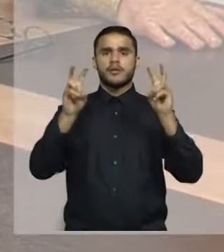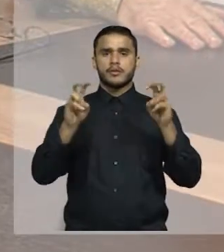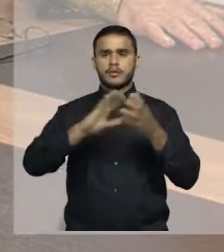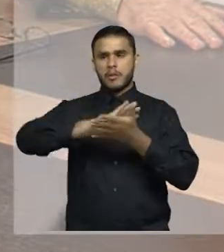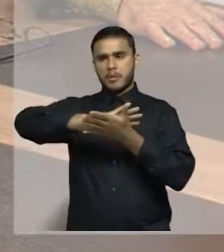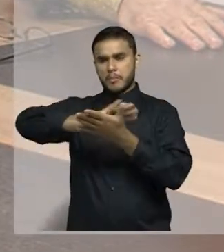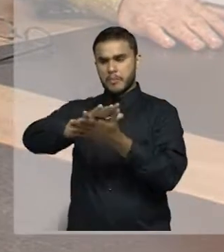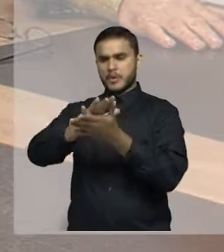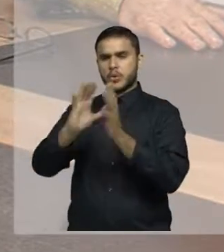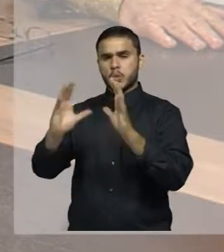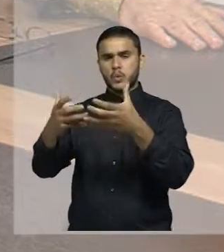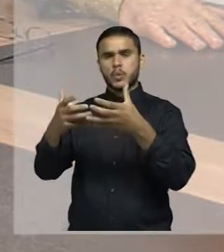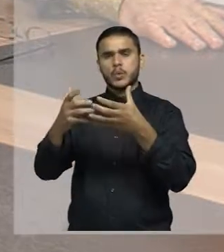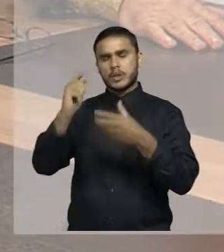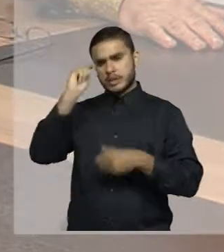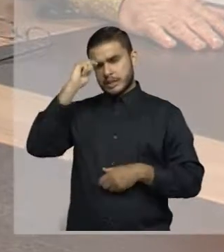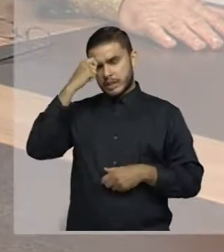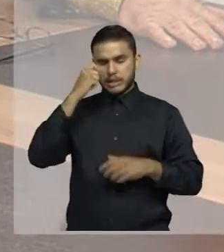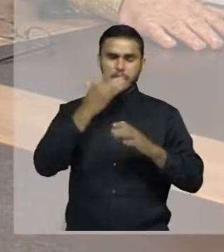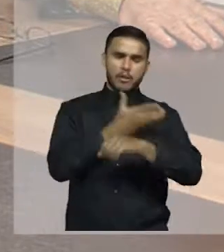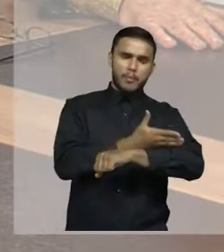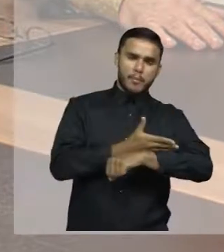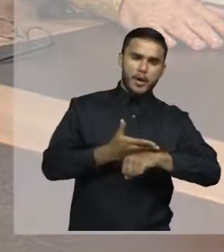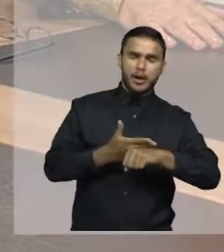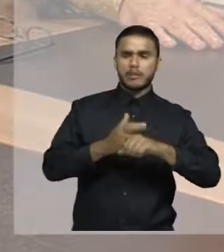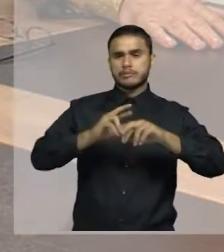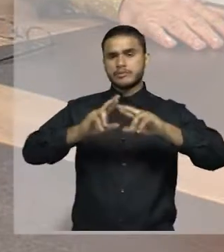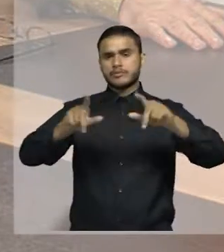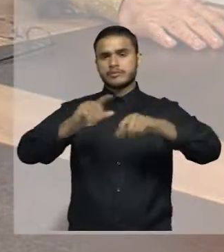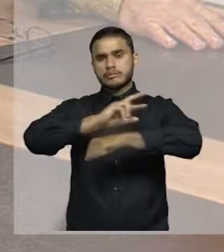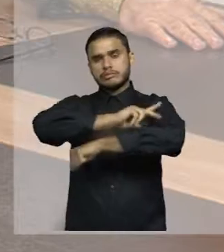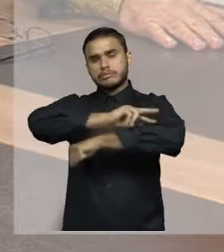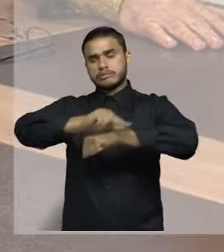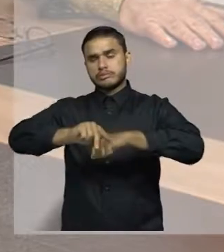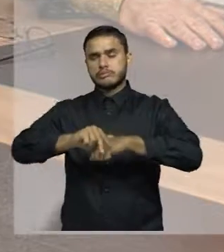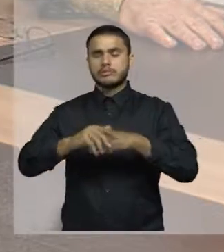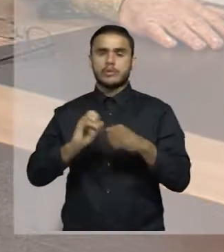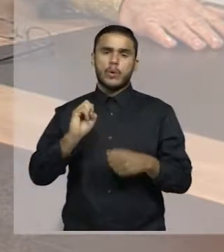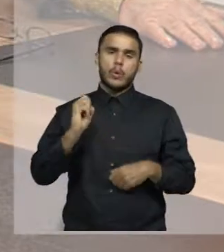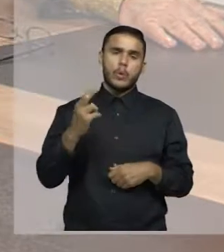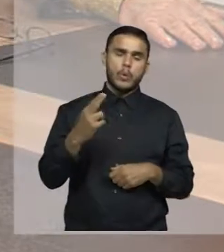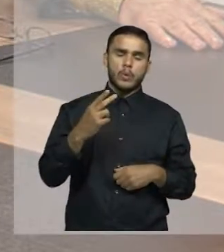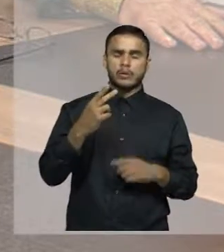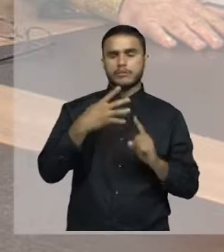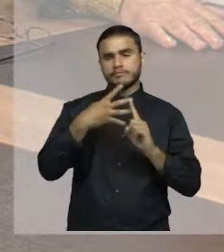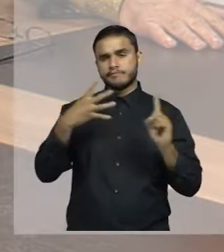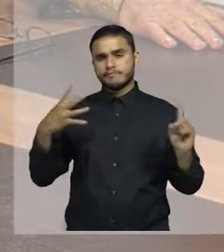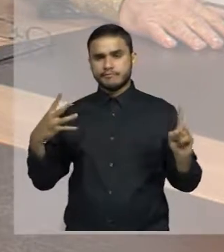fala-se em discriminação de raça e cor e sexo, não sei o que e tal.